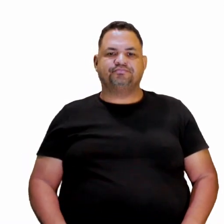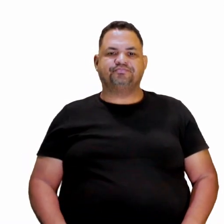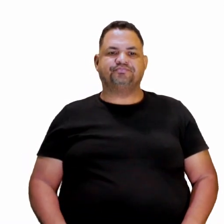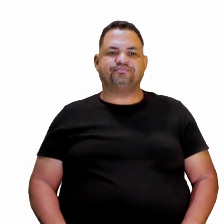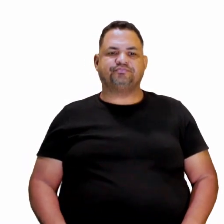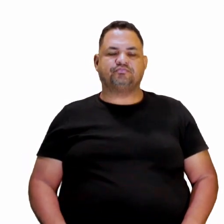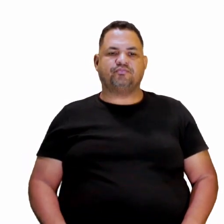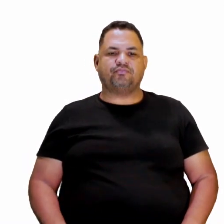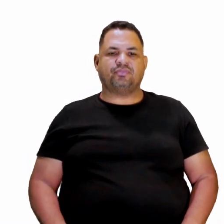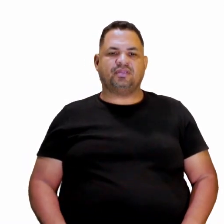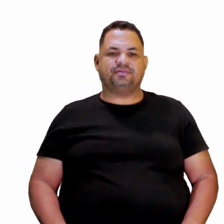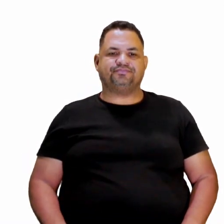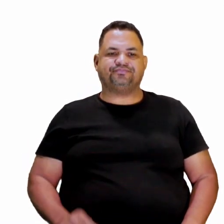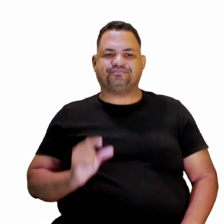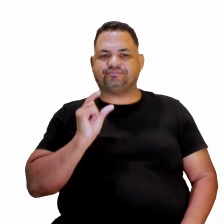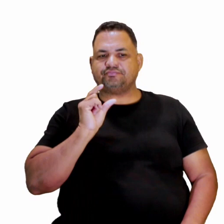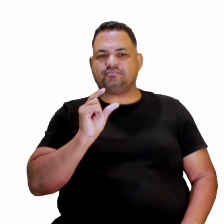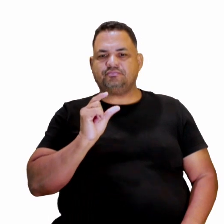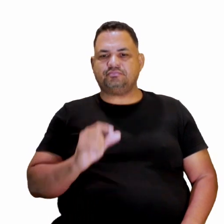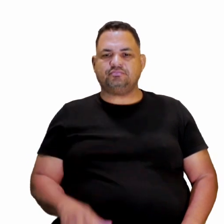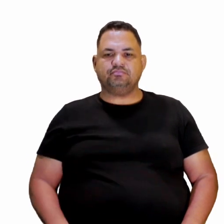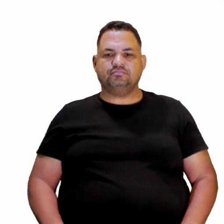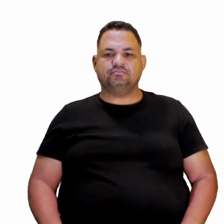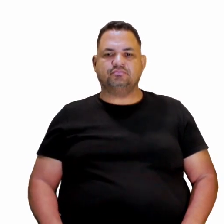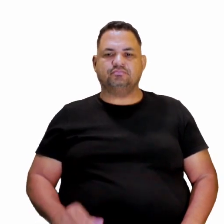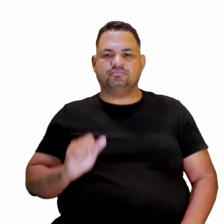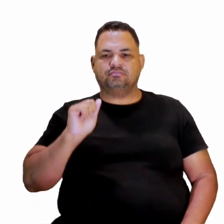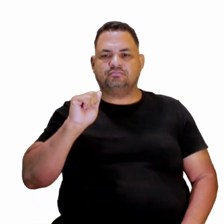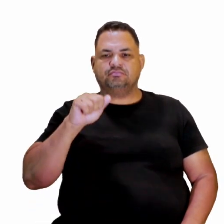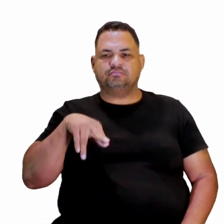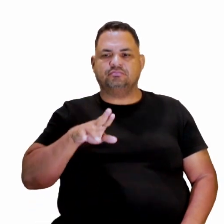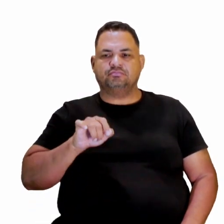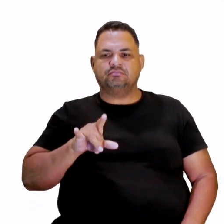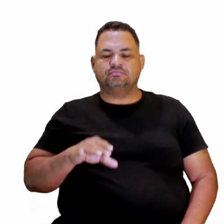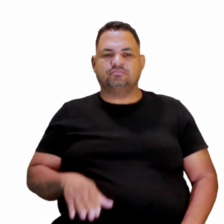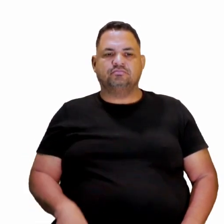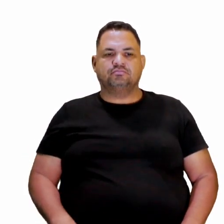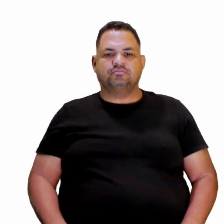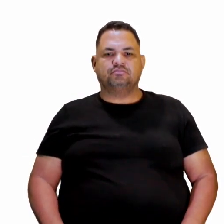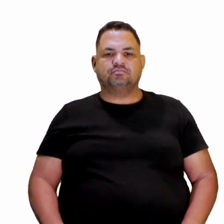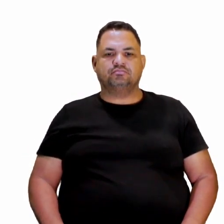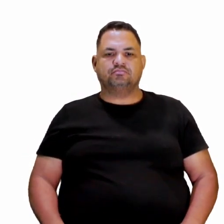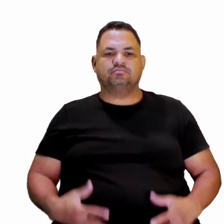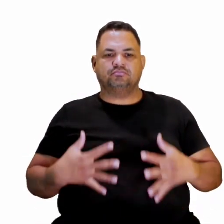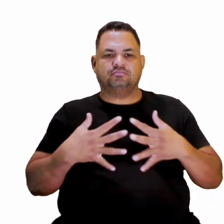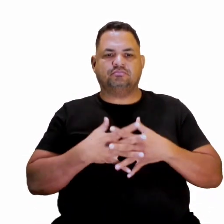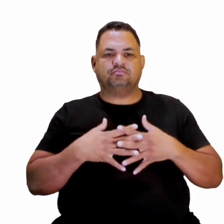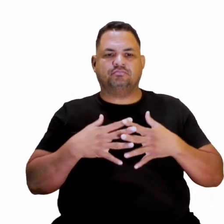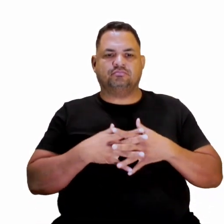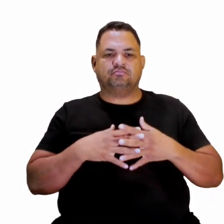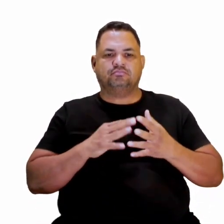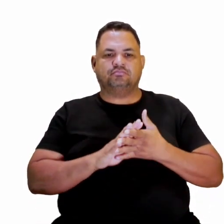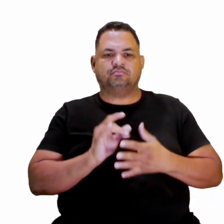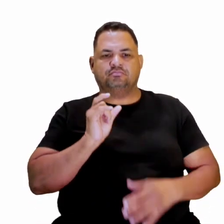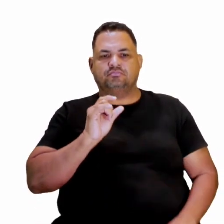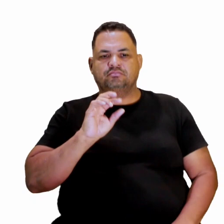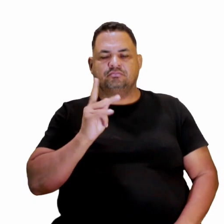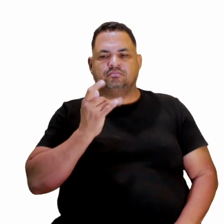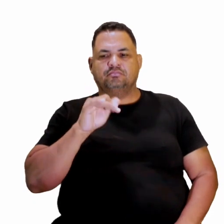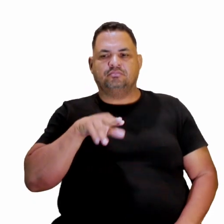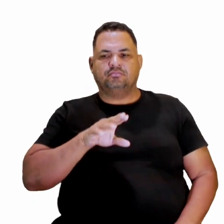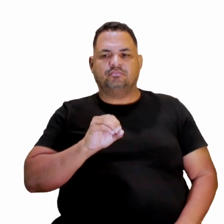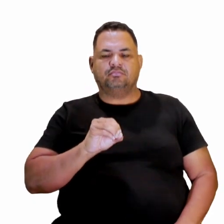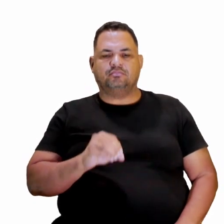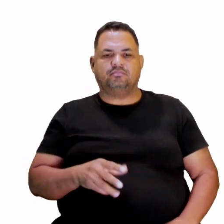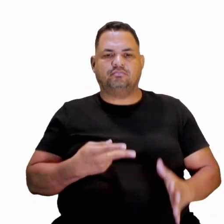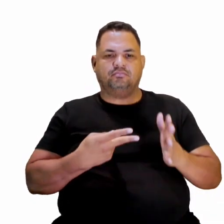aqui. A palavra antena, ela pode ser confundida com a palavra hino, que é a palavra anthem, certo?